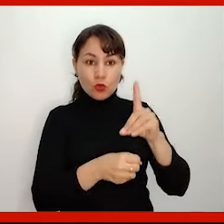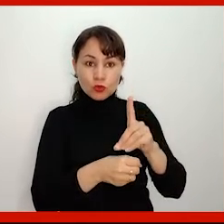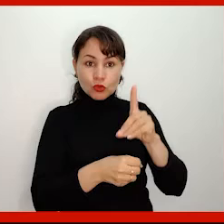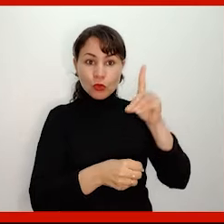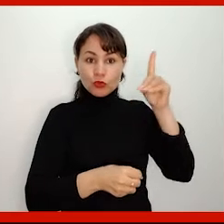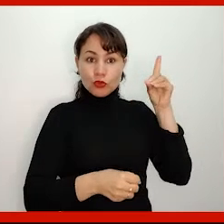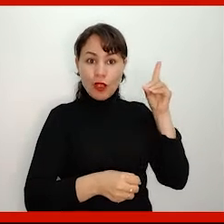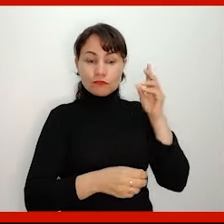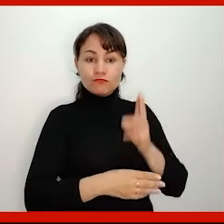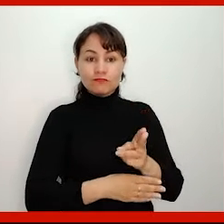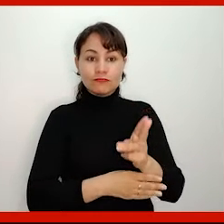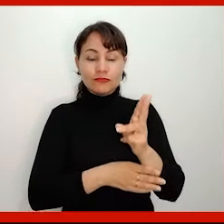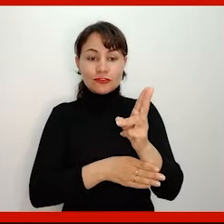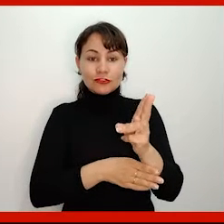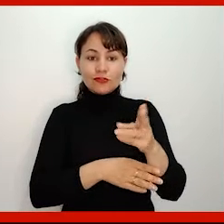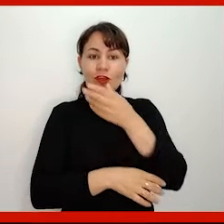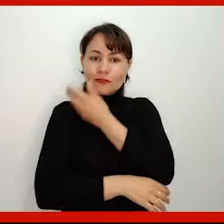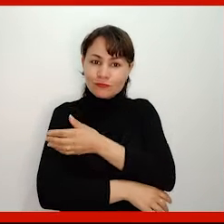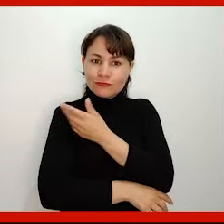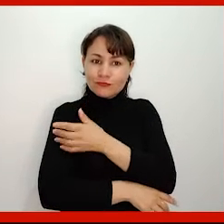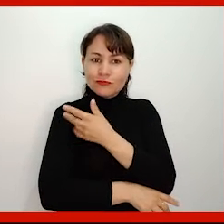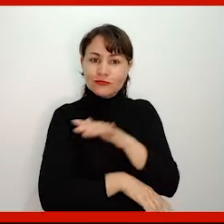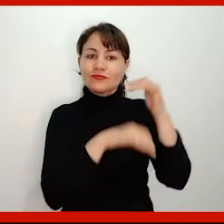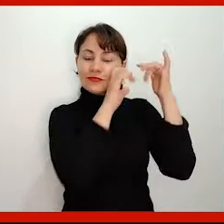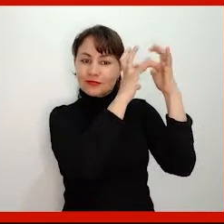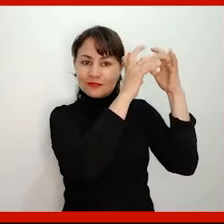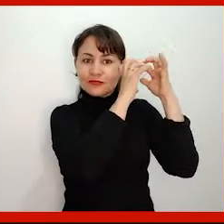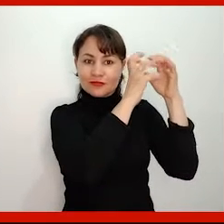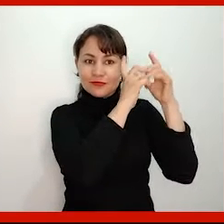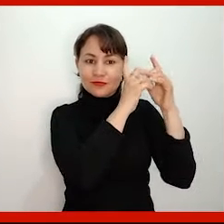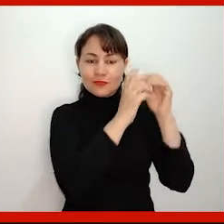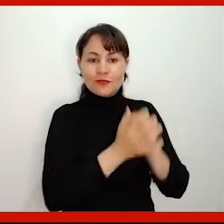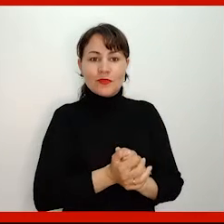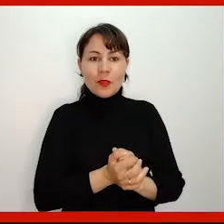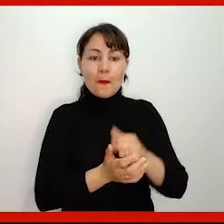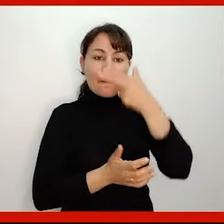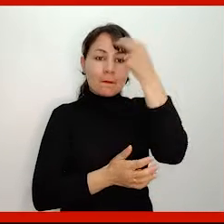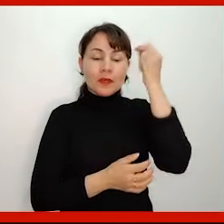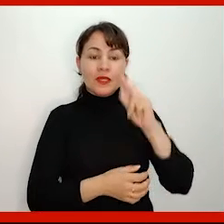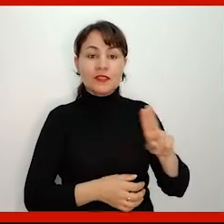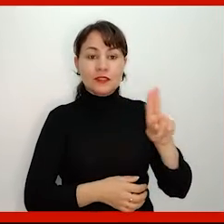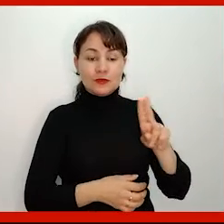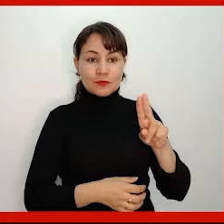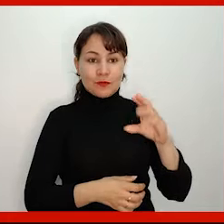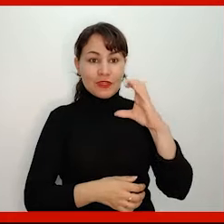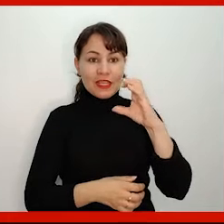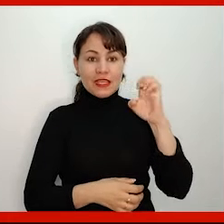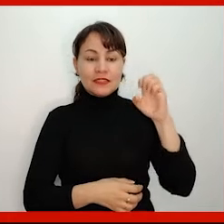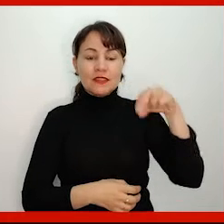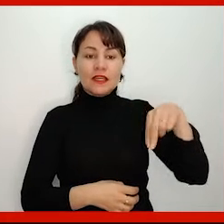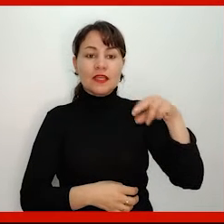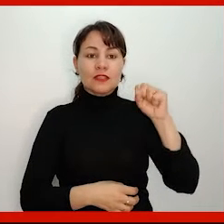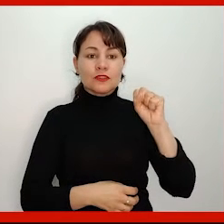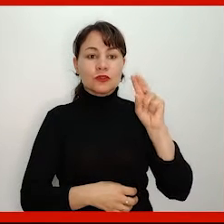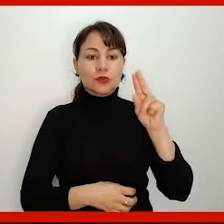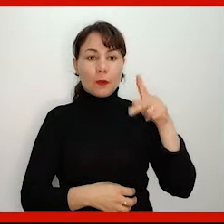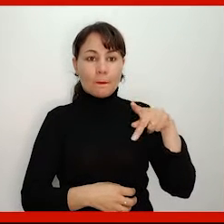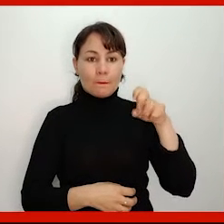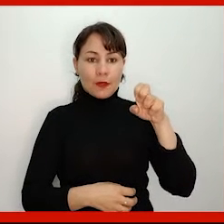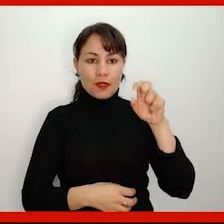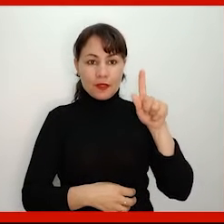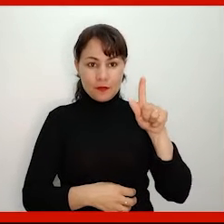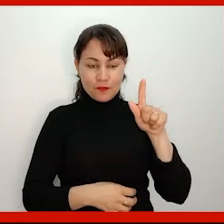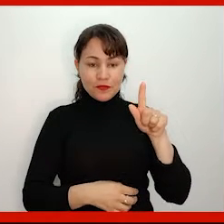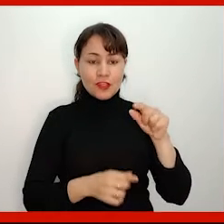para fazer o doutorado, continuando esses estudos das neurociências. Pelo SensoPEG, eu sou